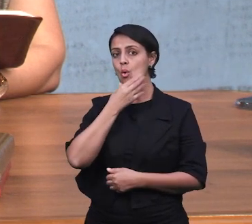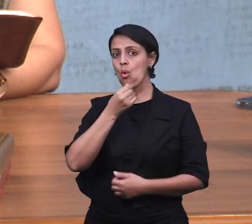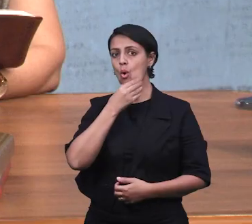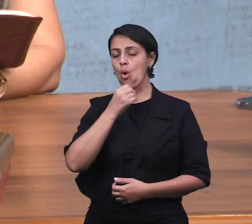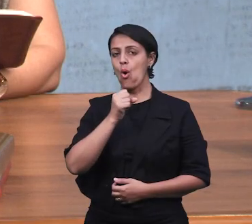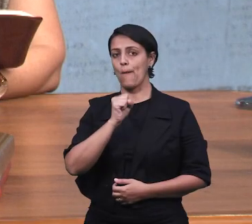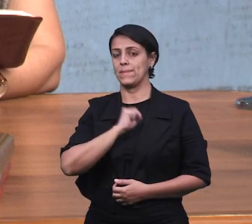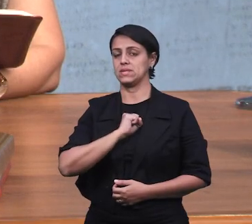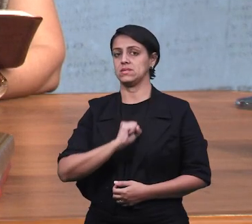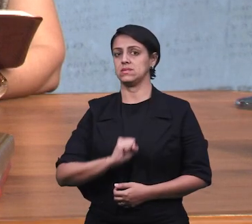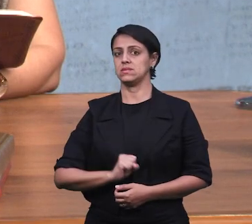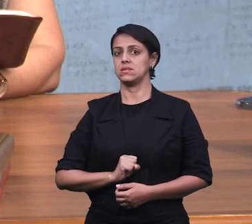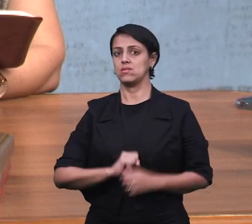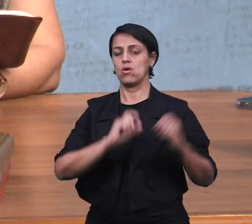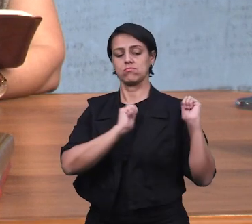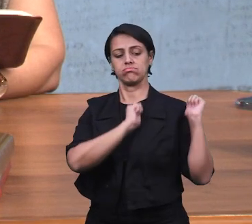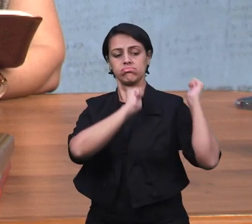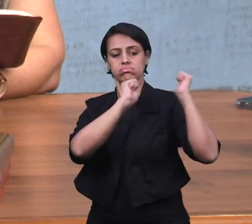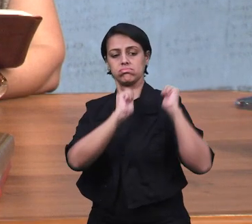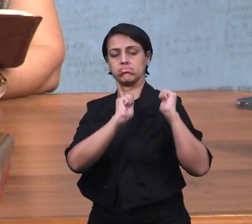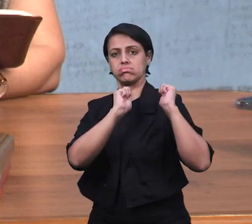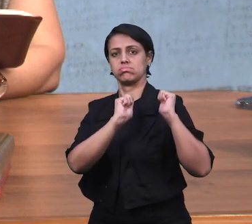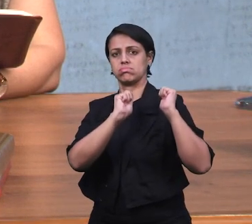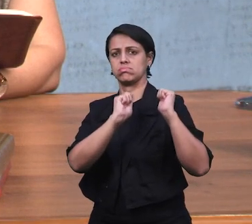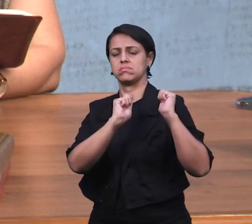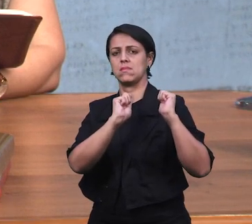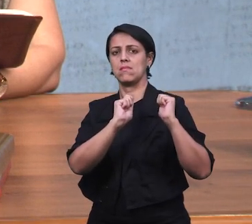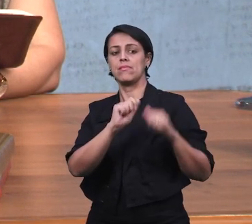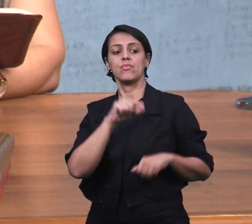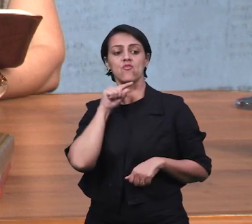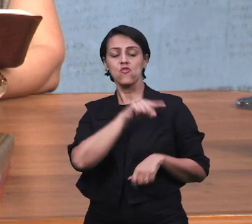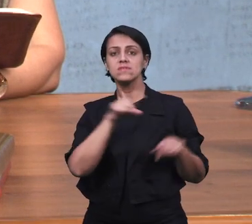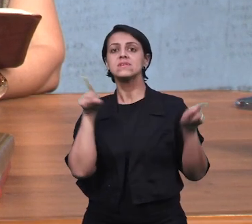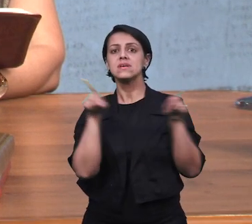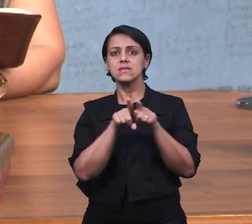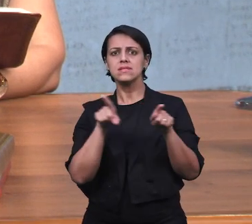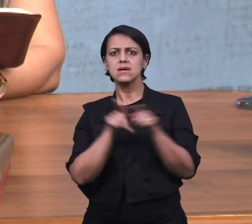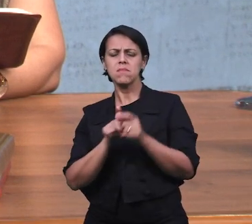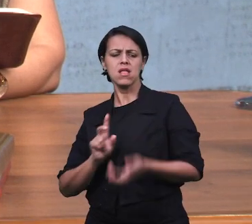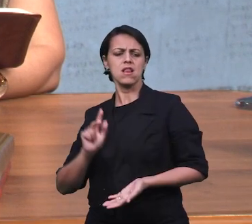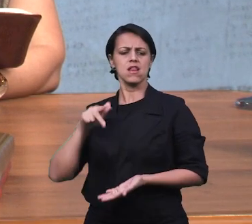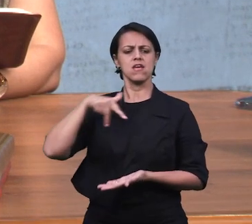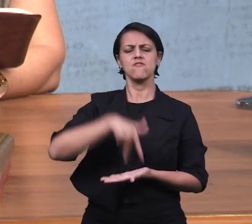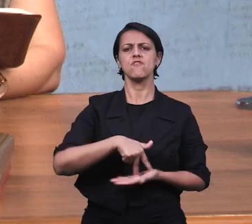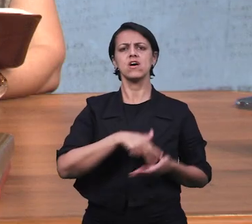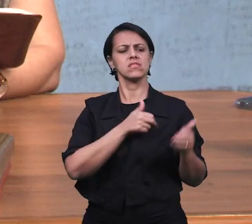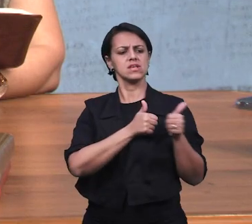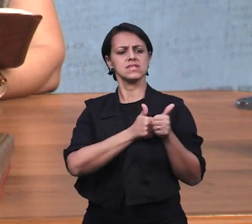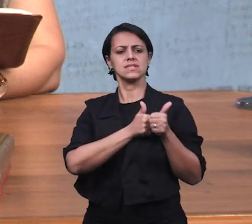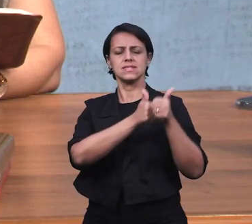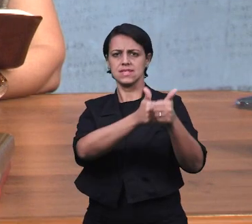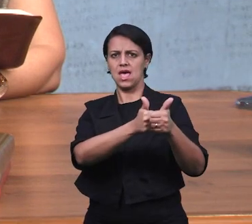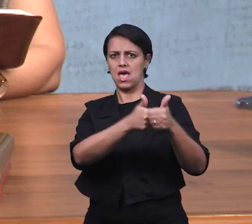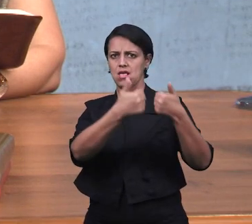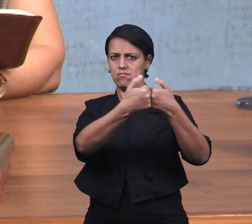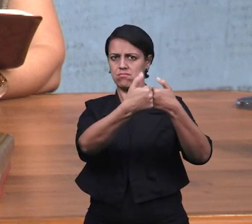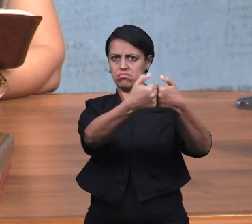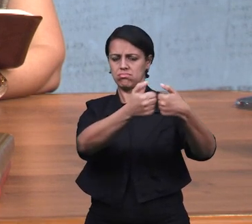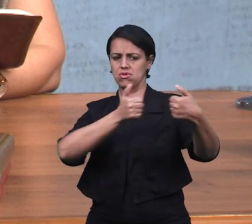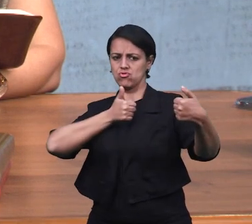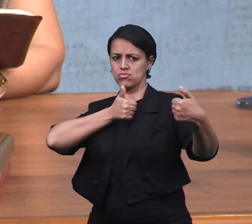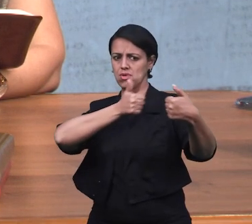sacerdotes levitas a levam, parti vós também do vosso lugar e segui-a. Haja,